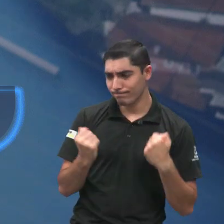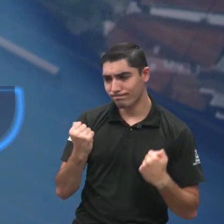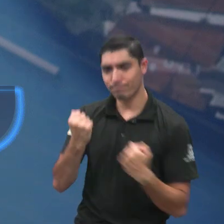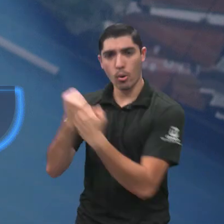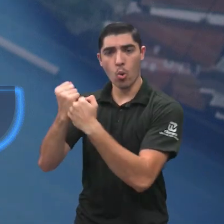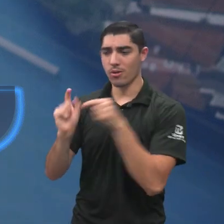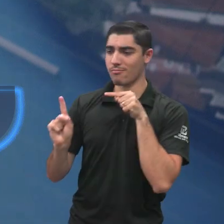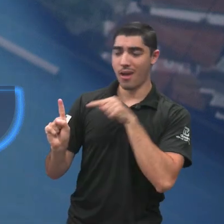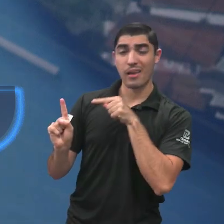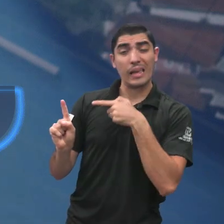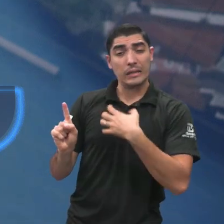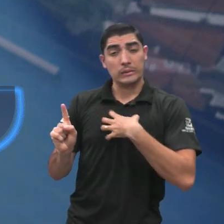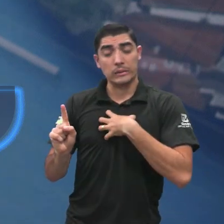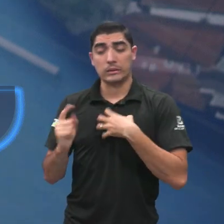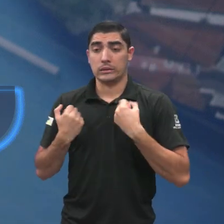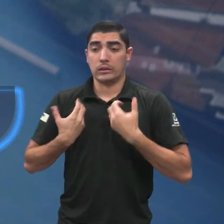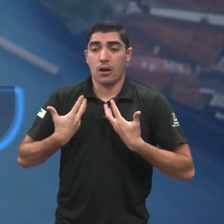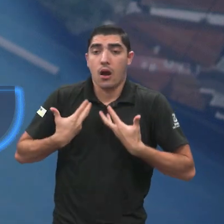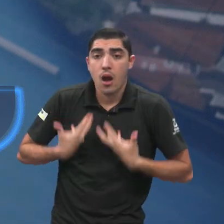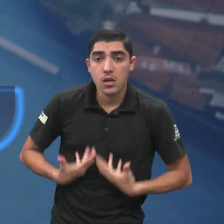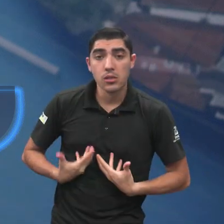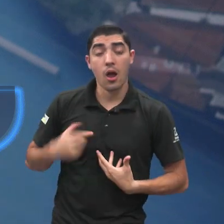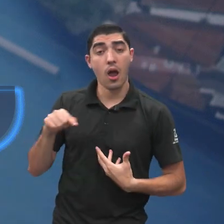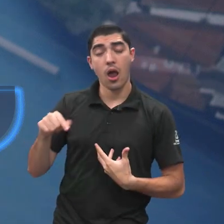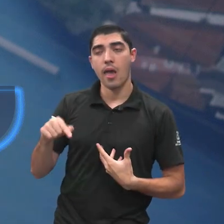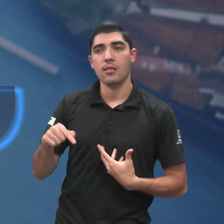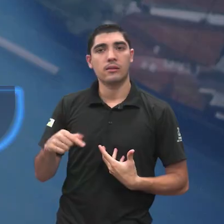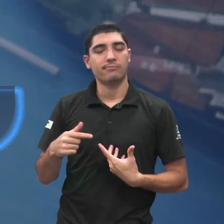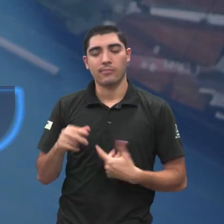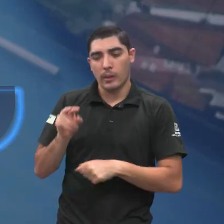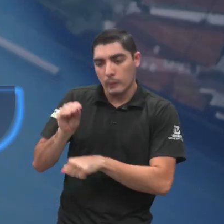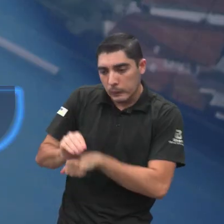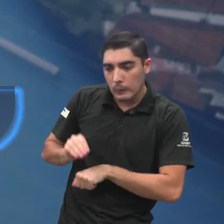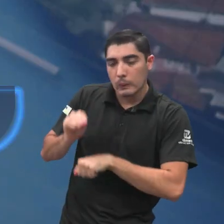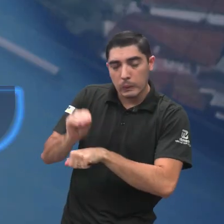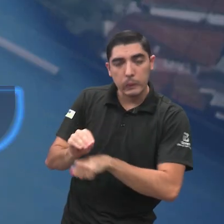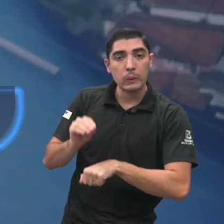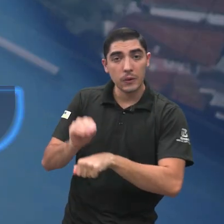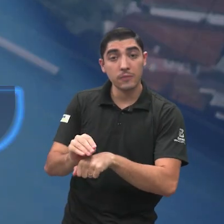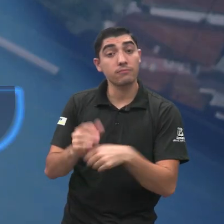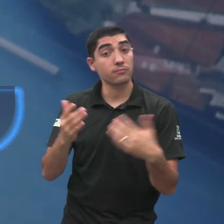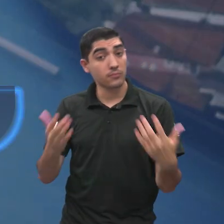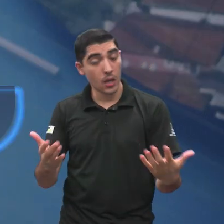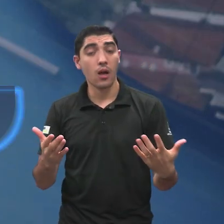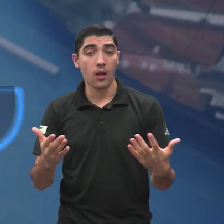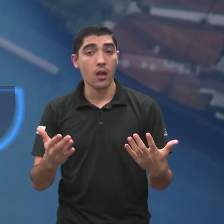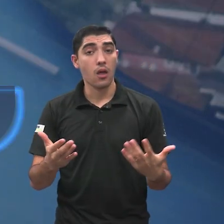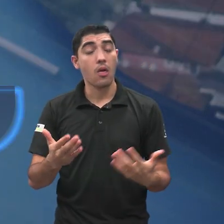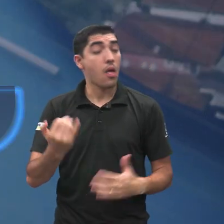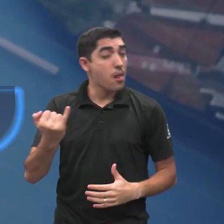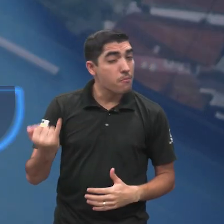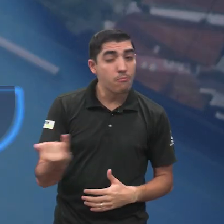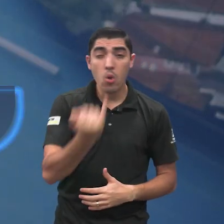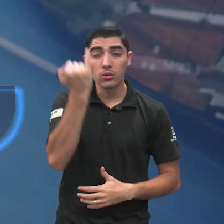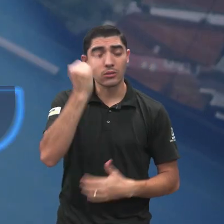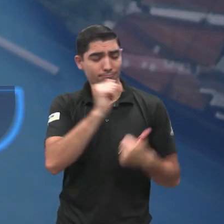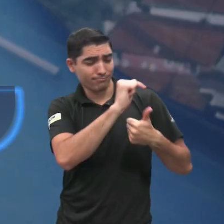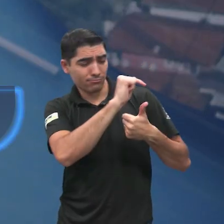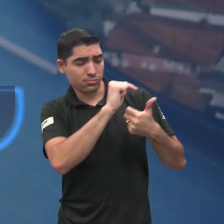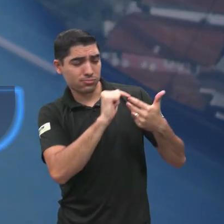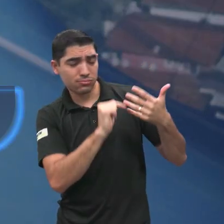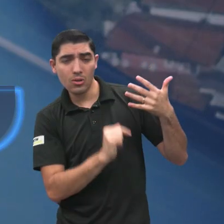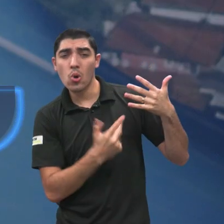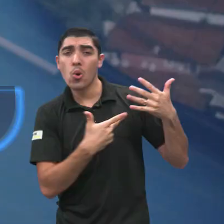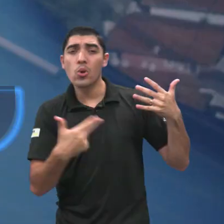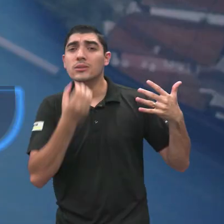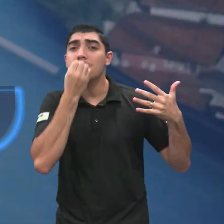daquela mãe também que está no caso, exausta. Então, são são, no caso, imensos benefícios que